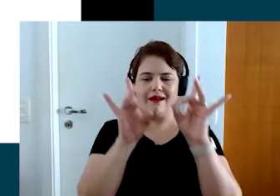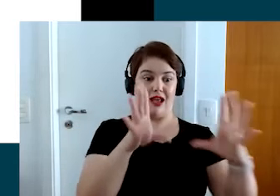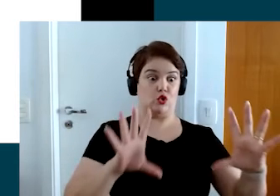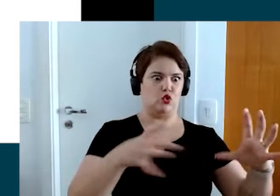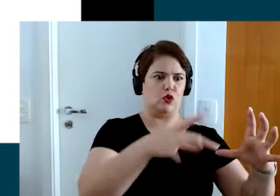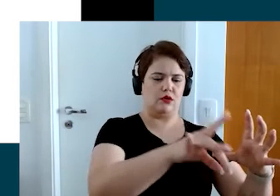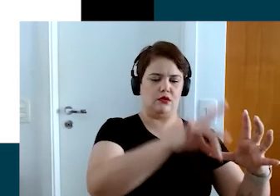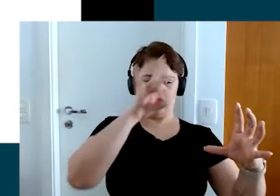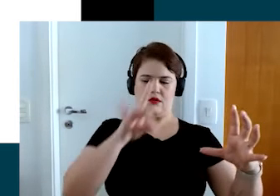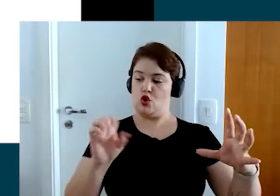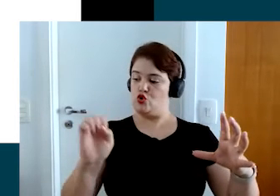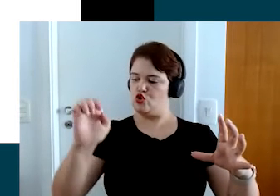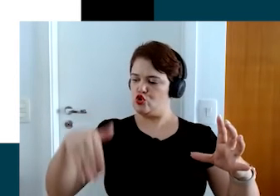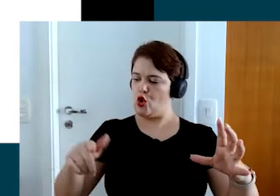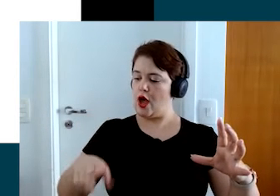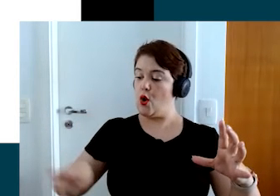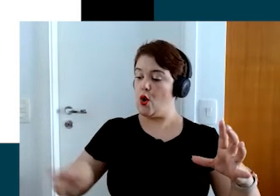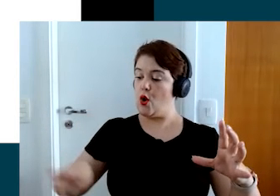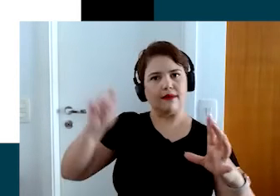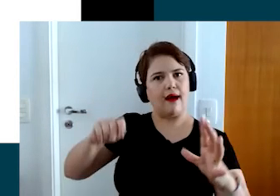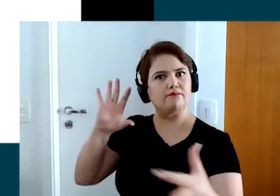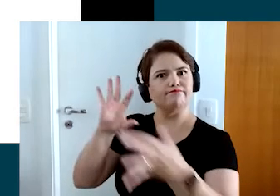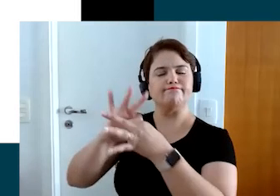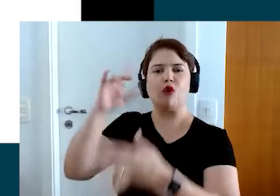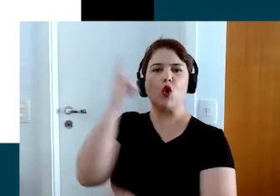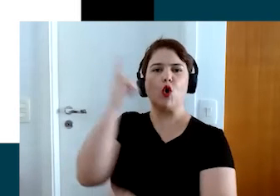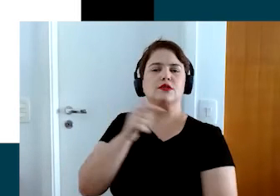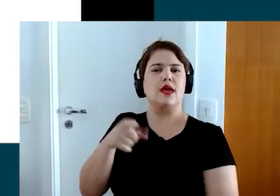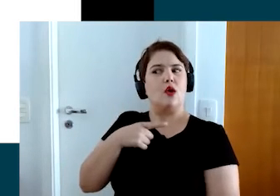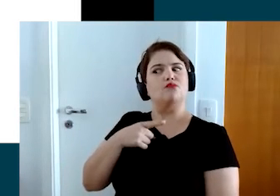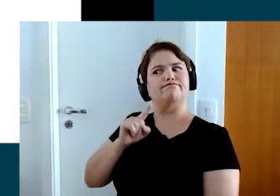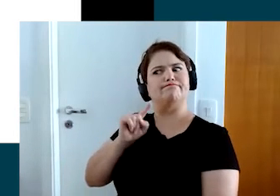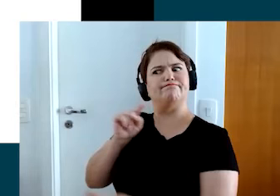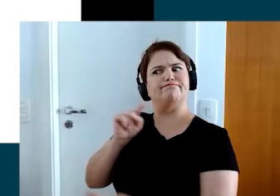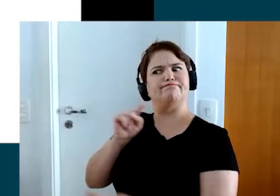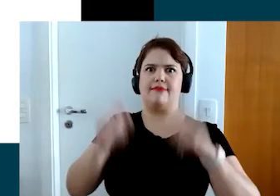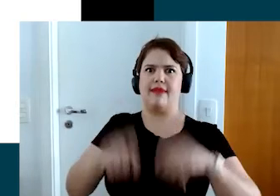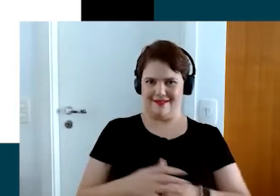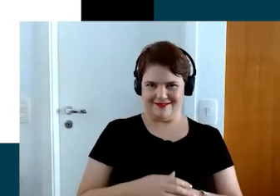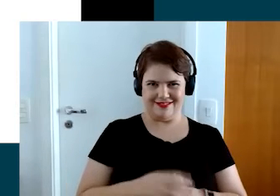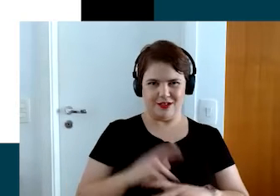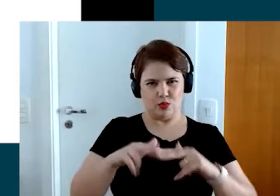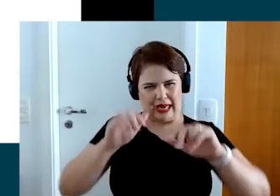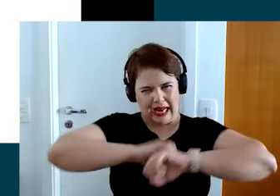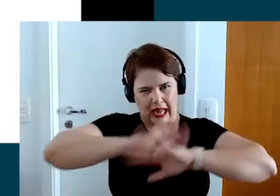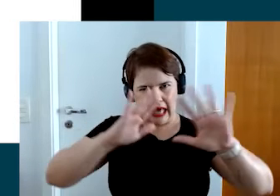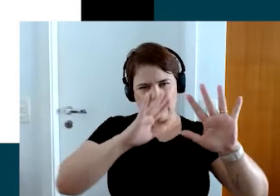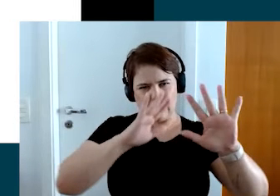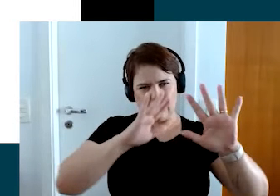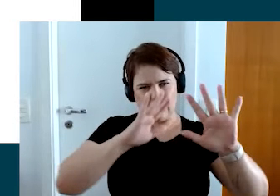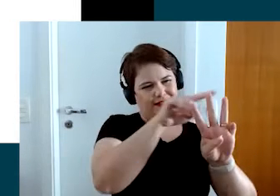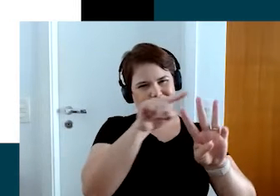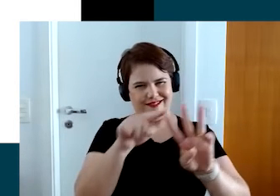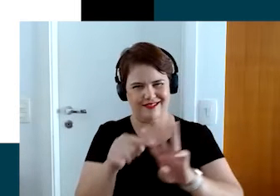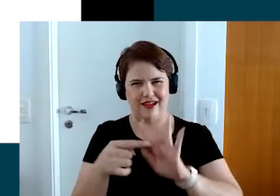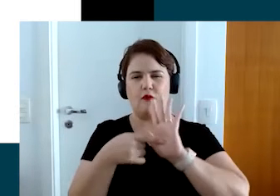o SOM é o mercado útil alcançável, ou seja, é o que está mais próximo de mim. Então, para ficar mais clara essa denominação, eu vou deixar com um exemplo